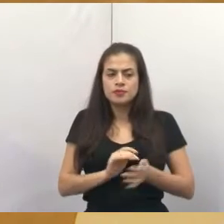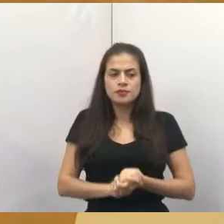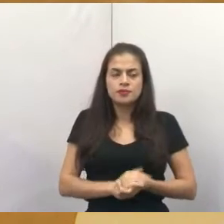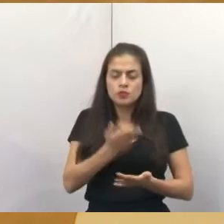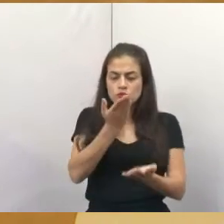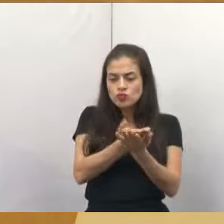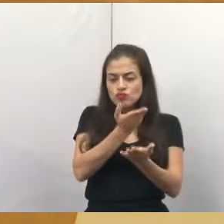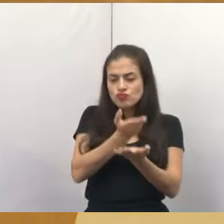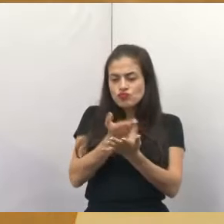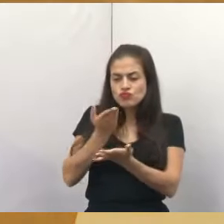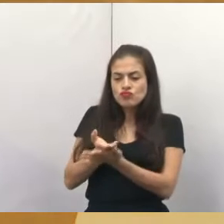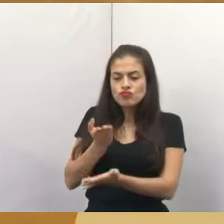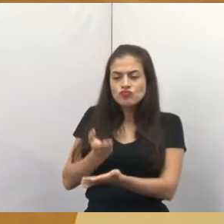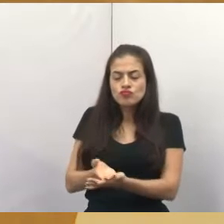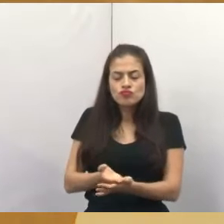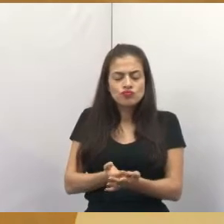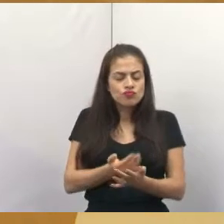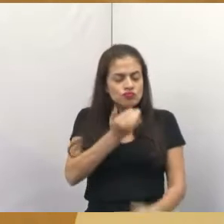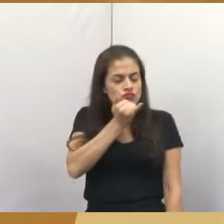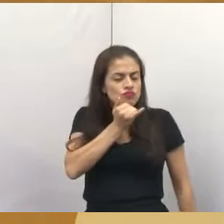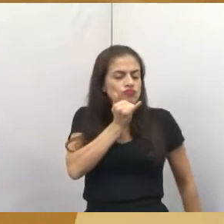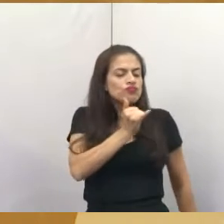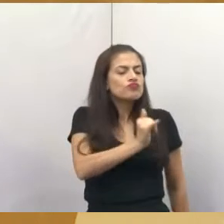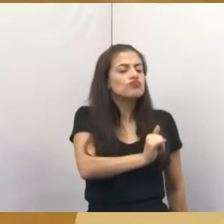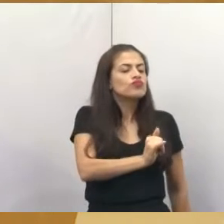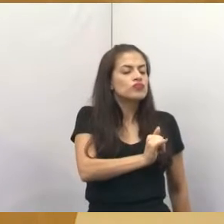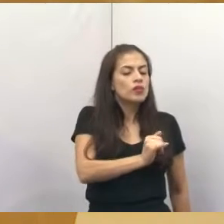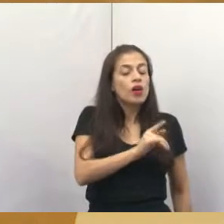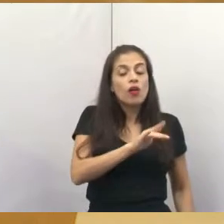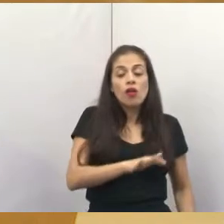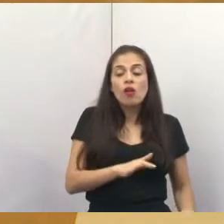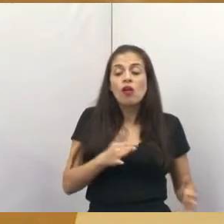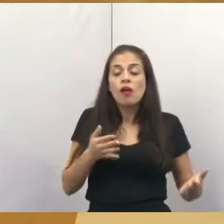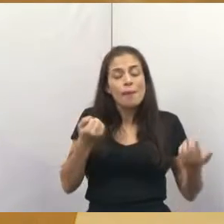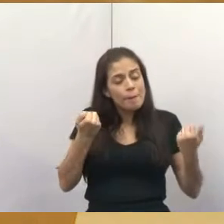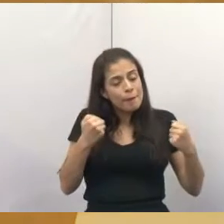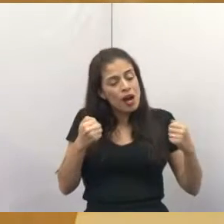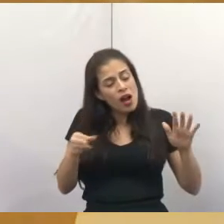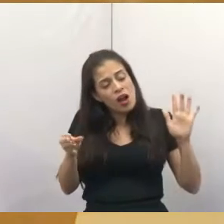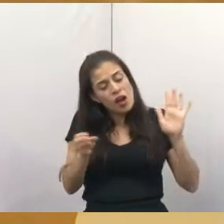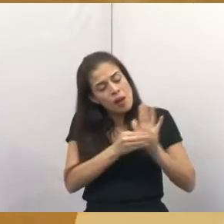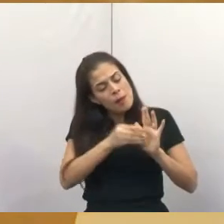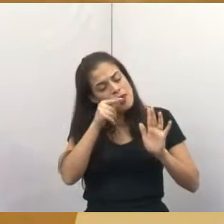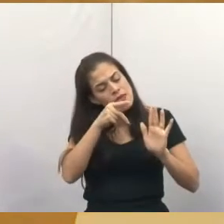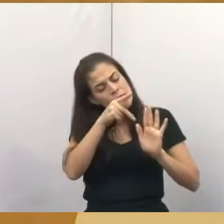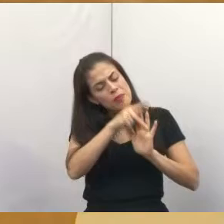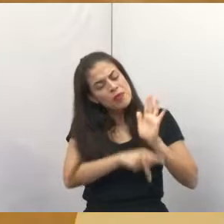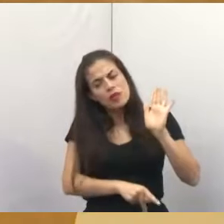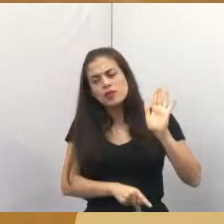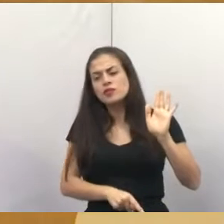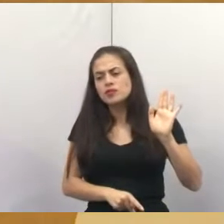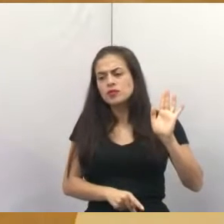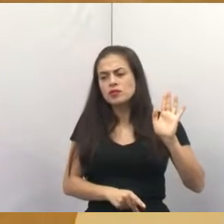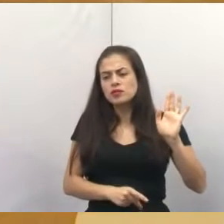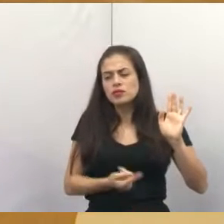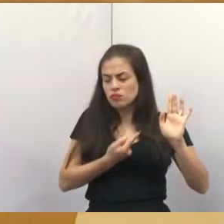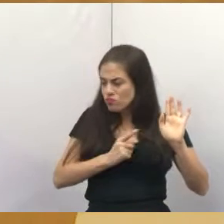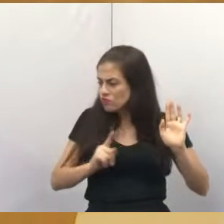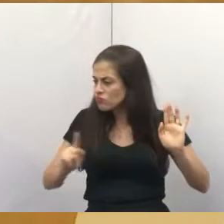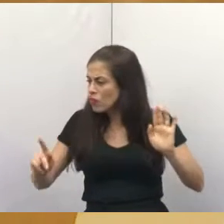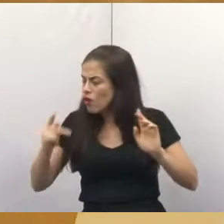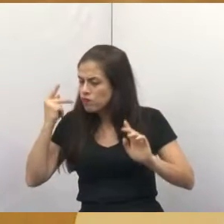olhar o projeto e dizer assim, estou precisando de uma emenda nesse projeto. Ah, eu vou atrás do meu